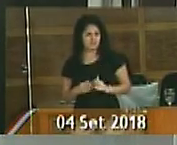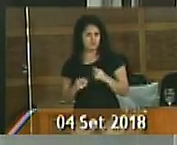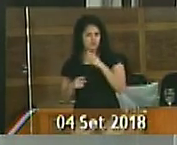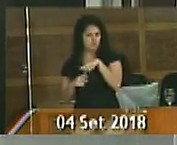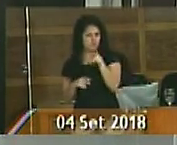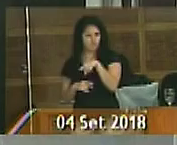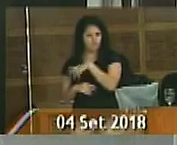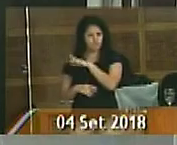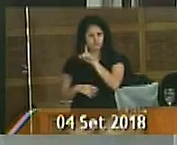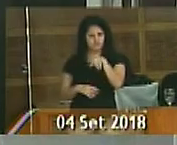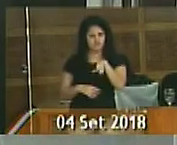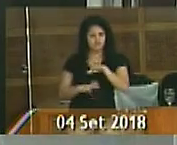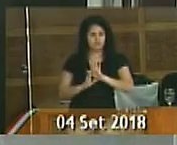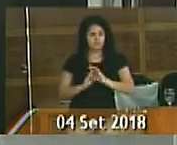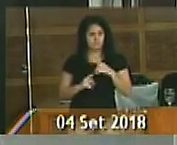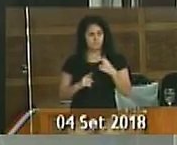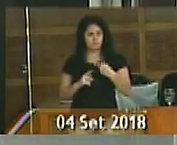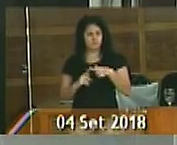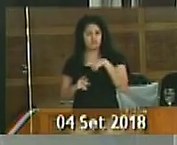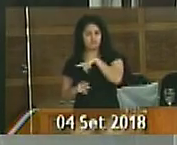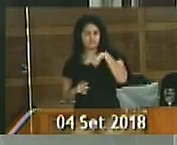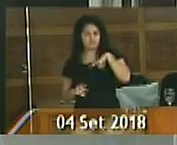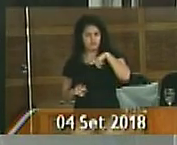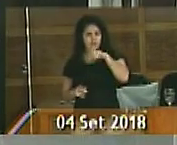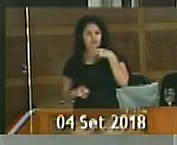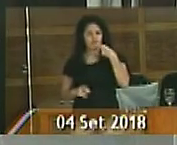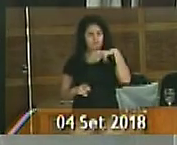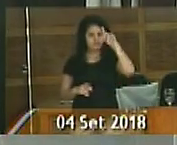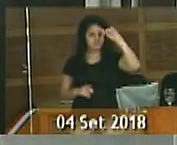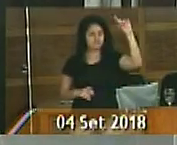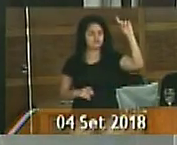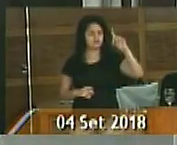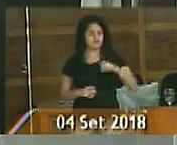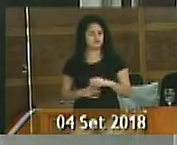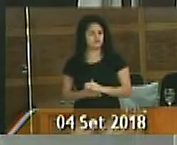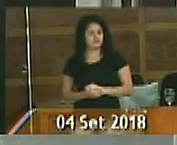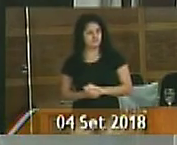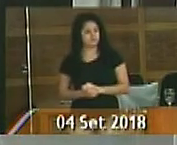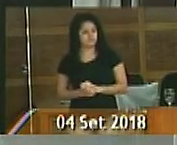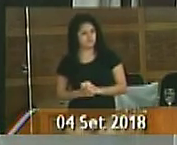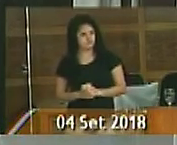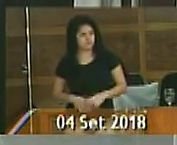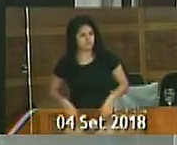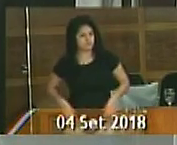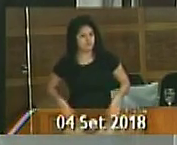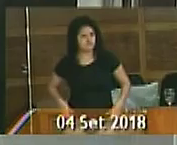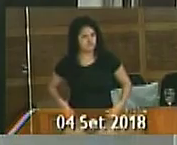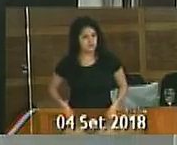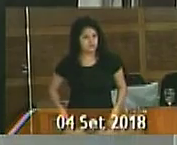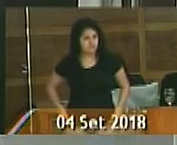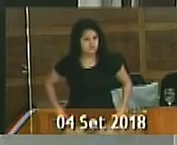sou a favor, porque lá está a palavra de Deus, a católica. Oi?